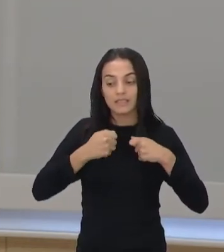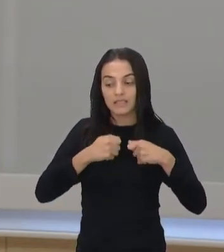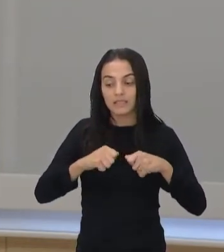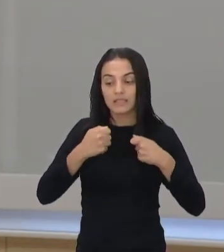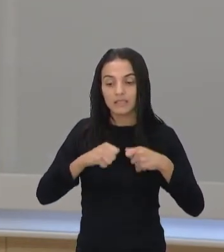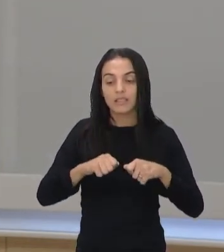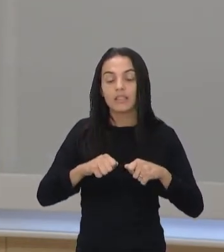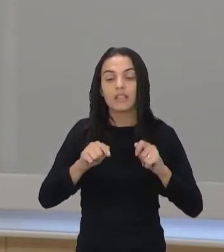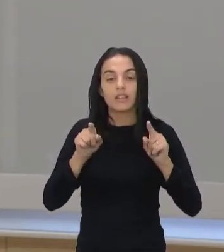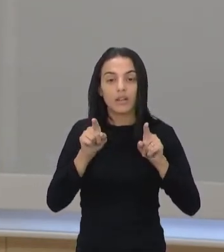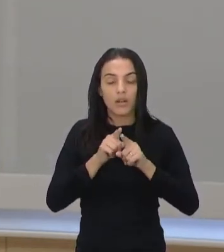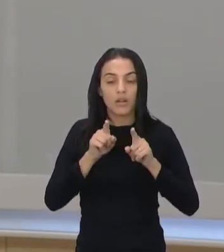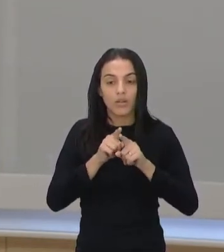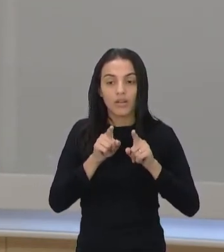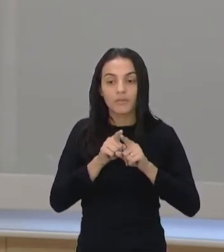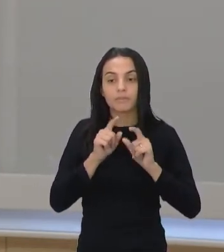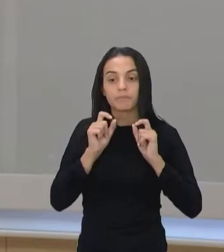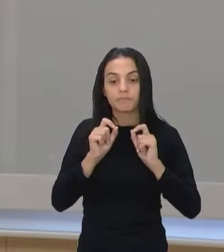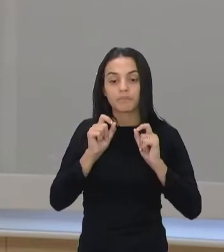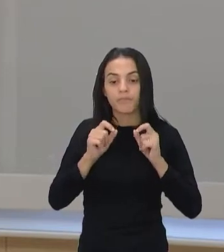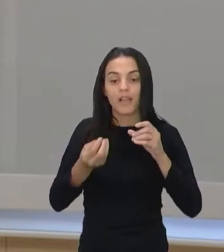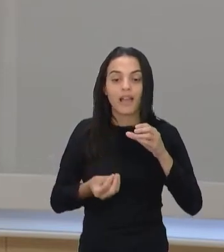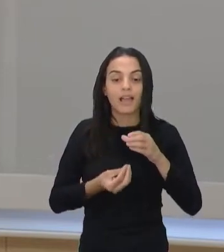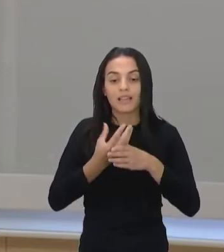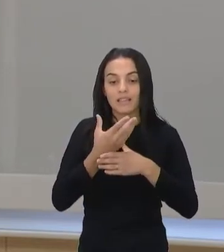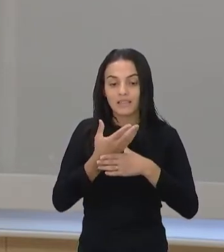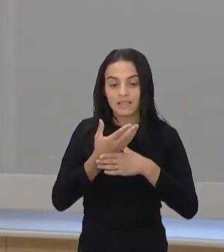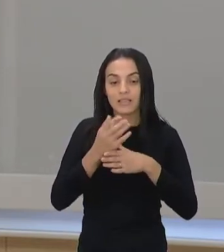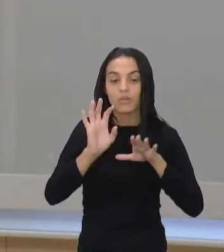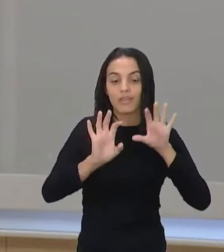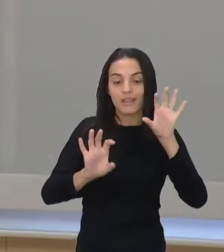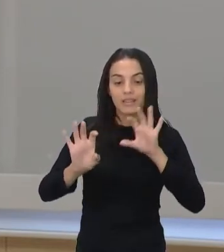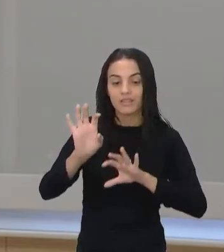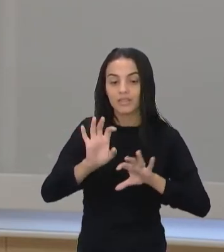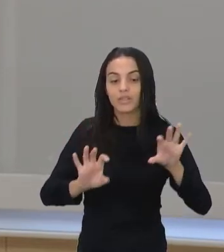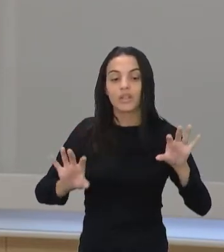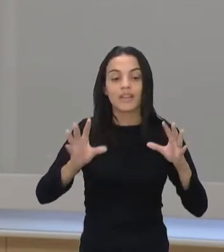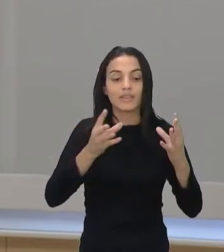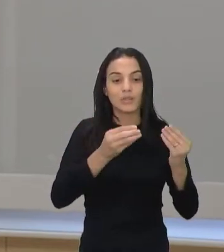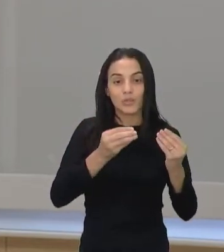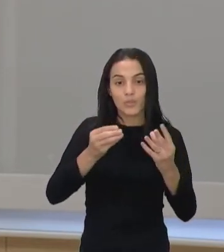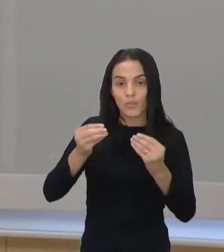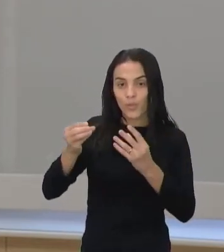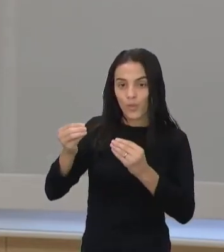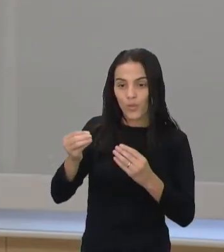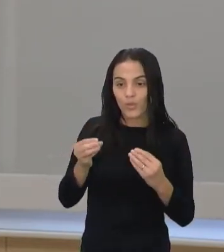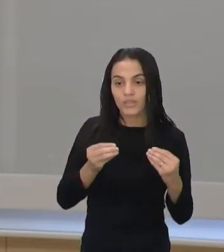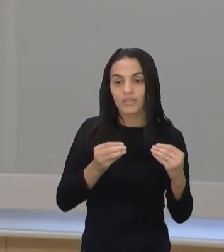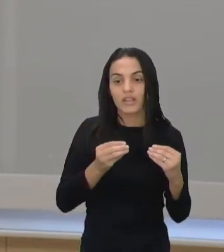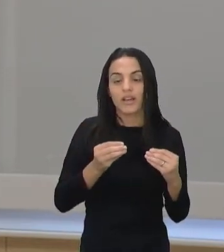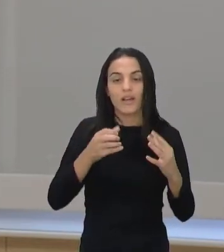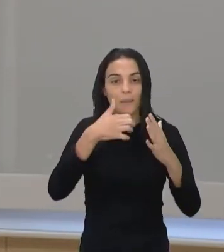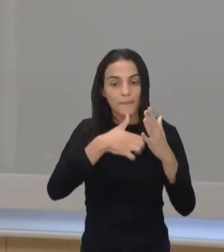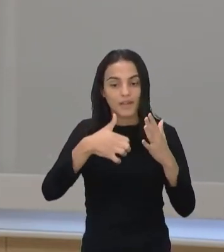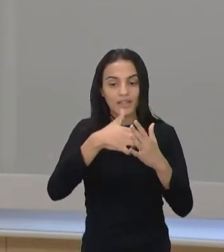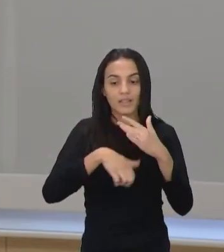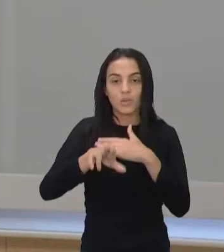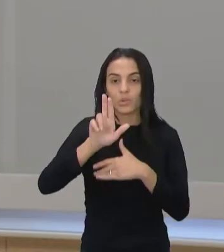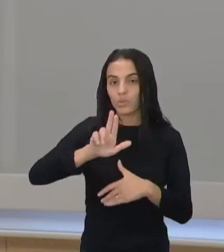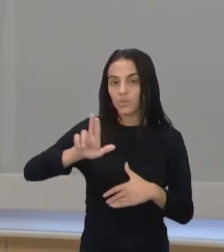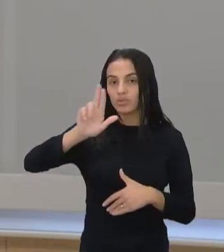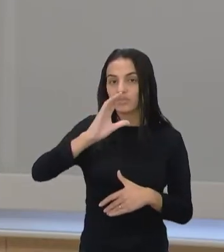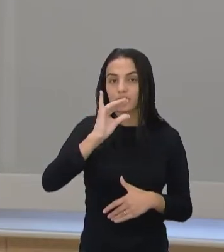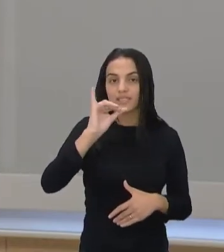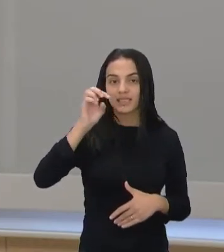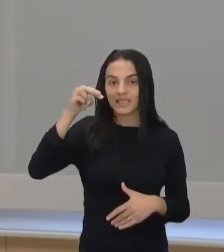foi adequado a instalação naquela região de muitas indústrias que usam o silício para a